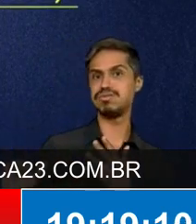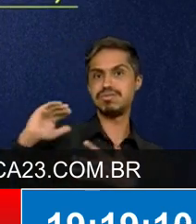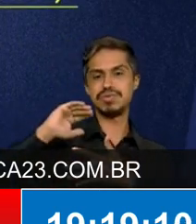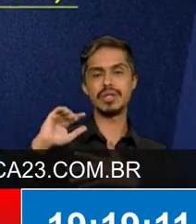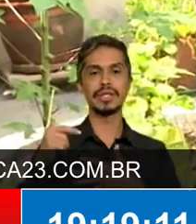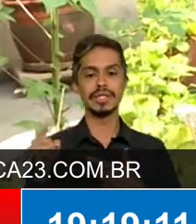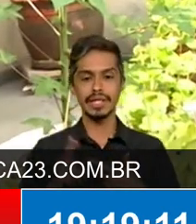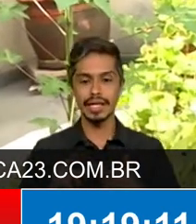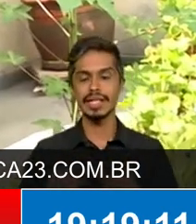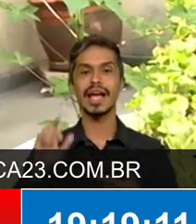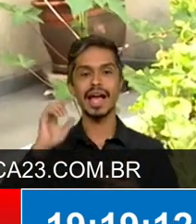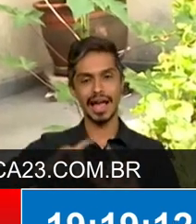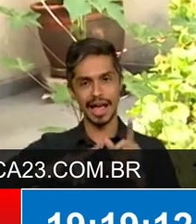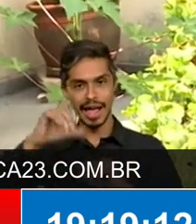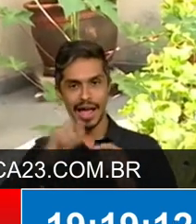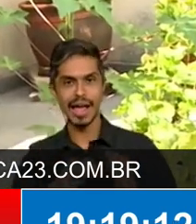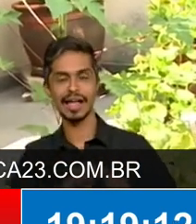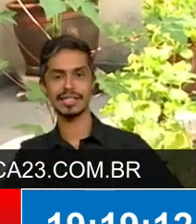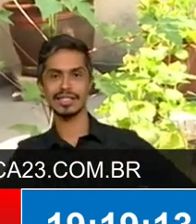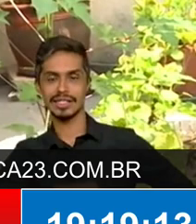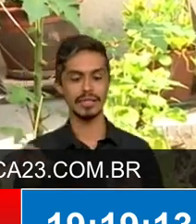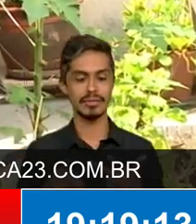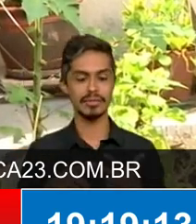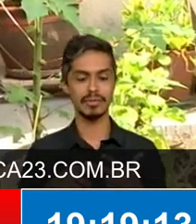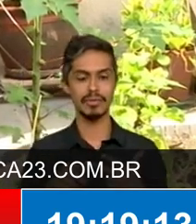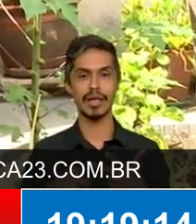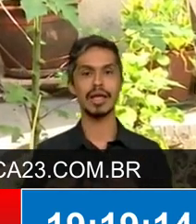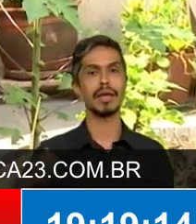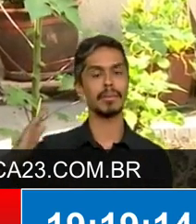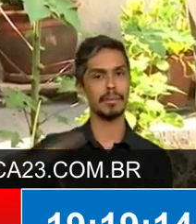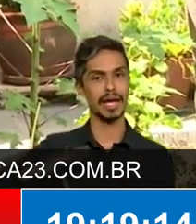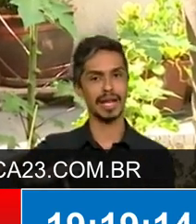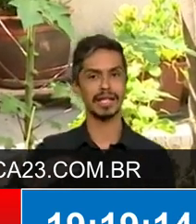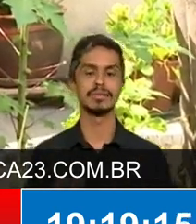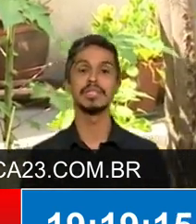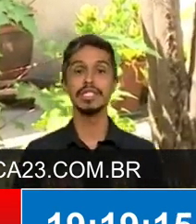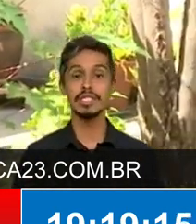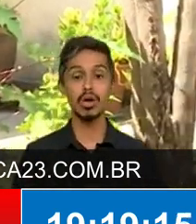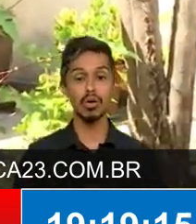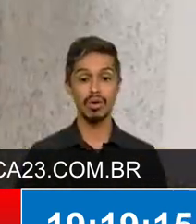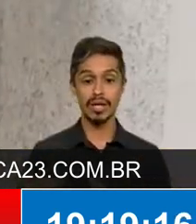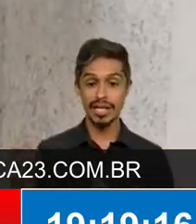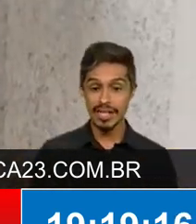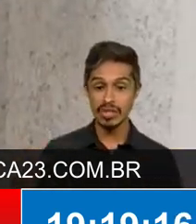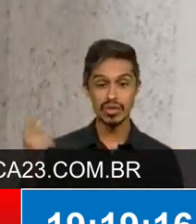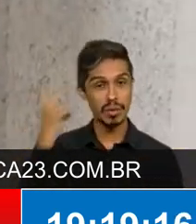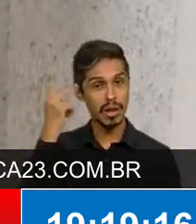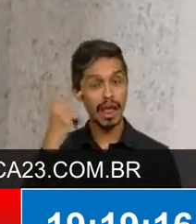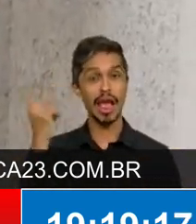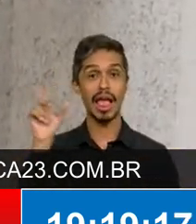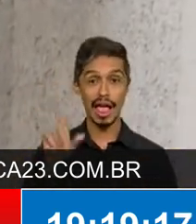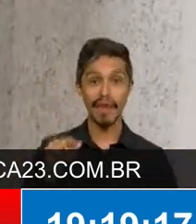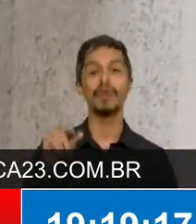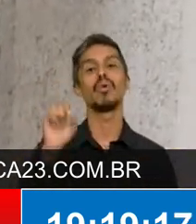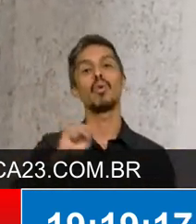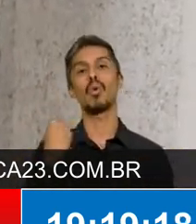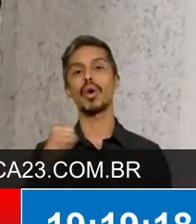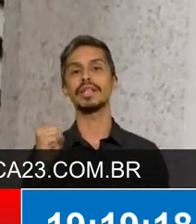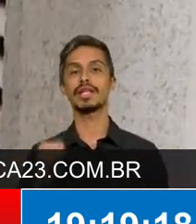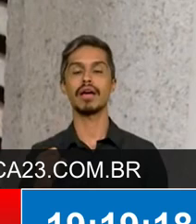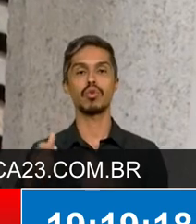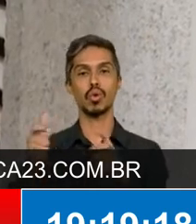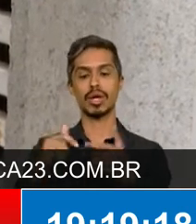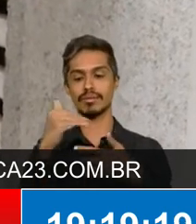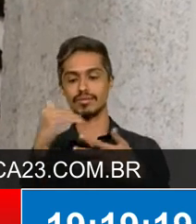e Paraná. O estado de São Paulo é o 8º maior índice de casos no país. O governo paulista criou um centro